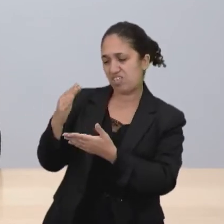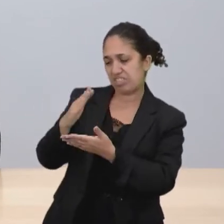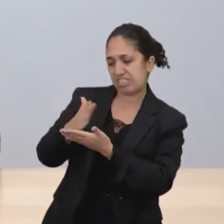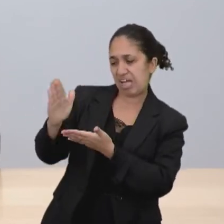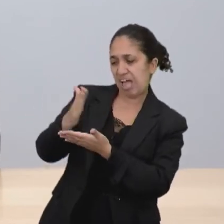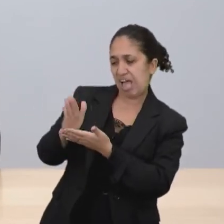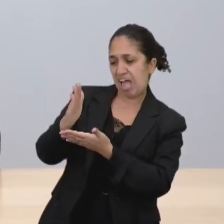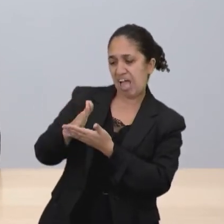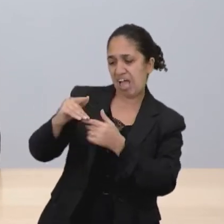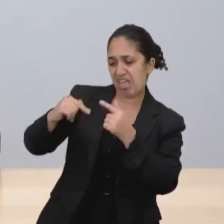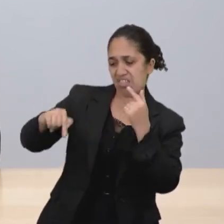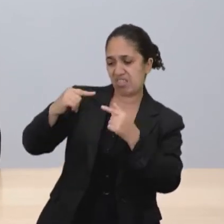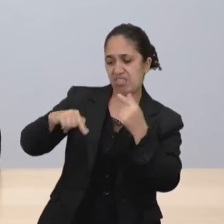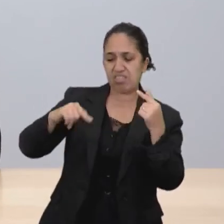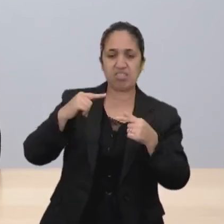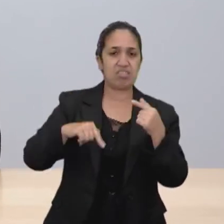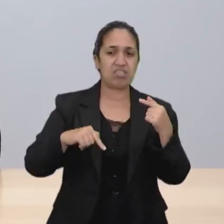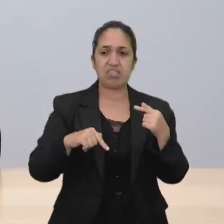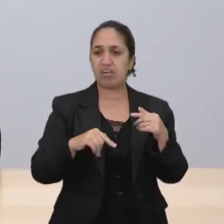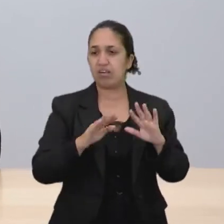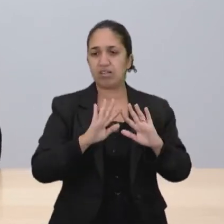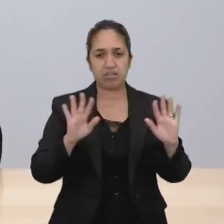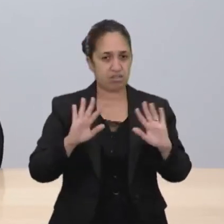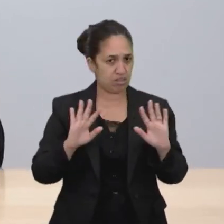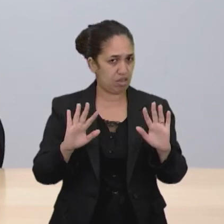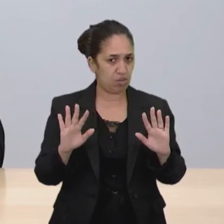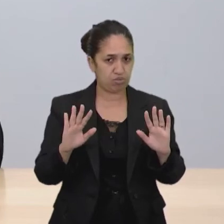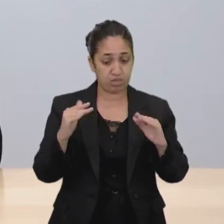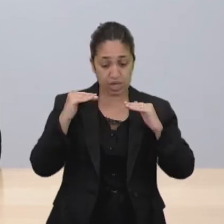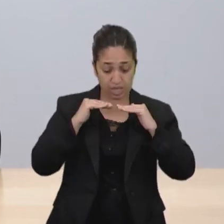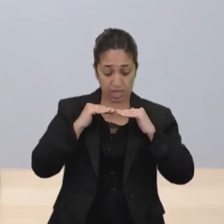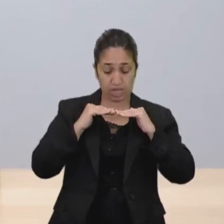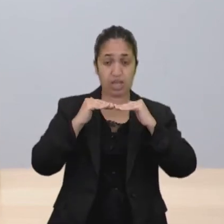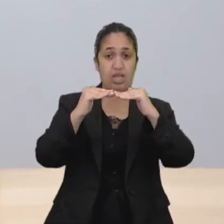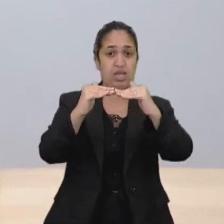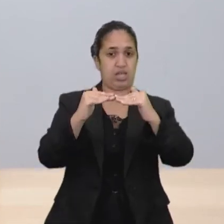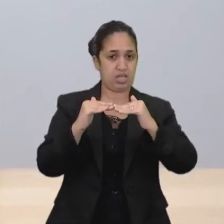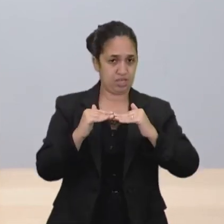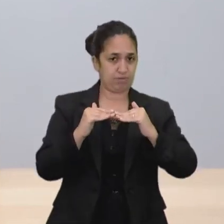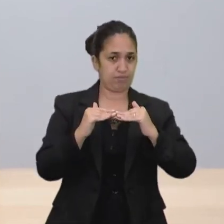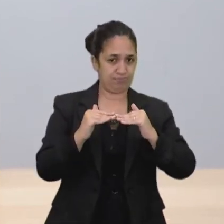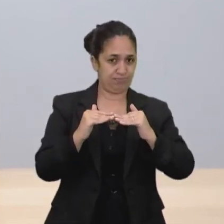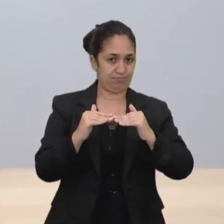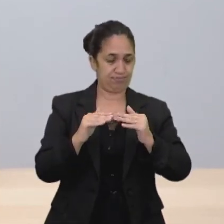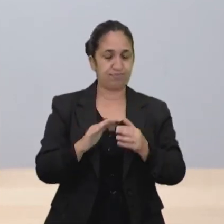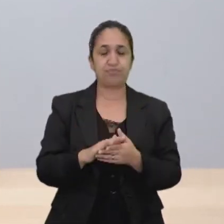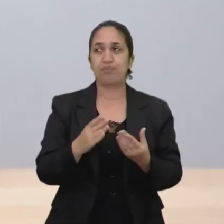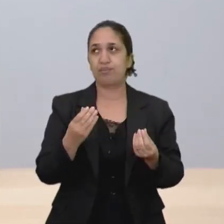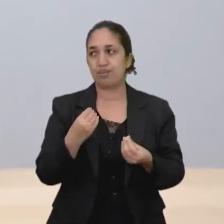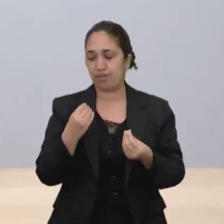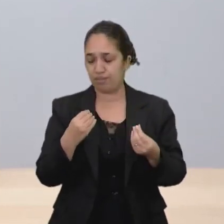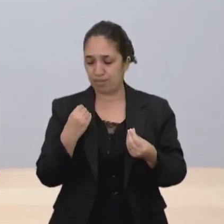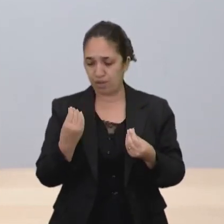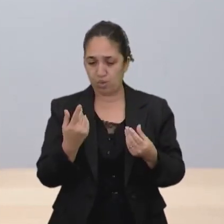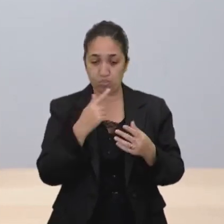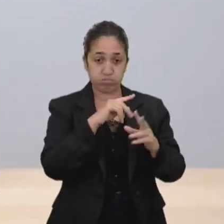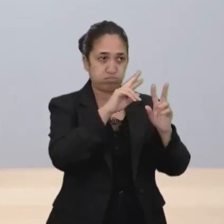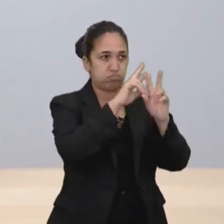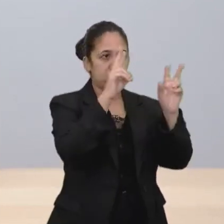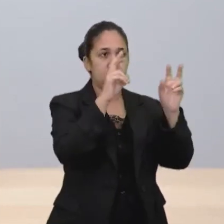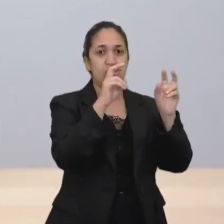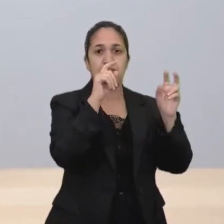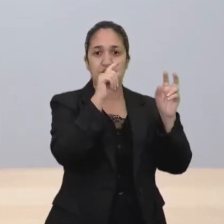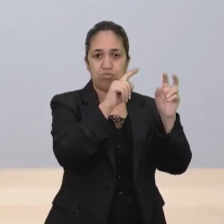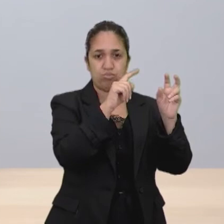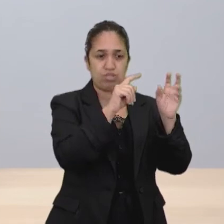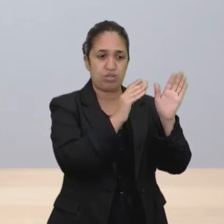se desconversam, que, por exemplo, você emite um enunciado e